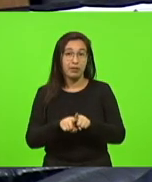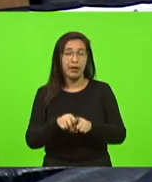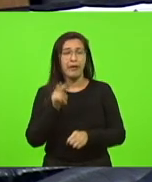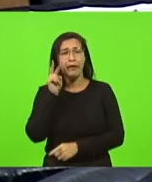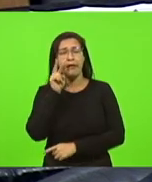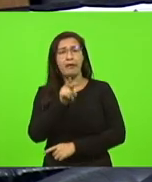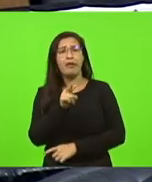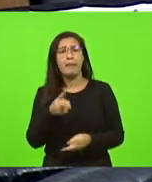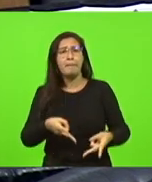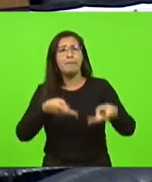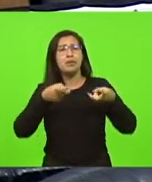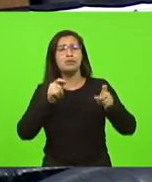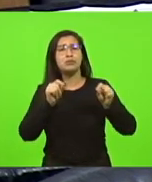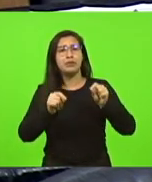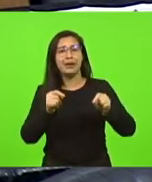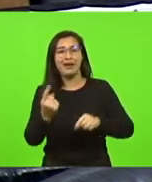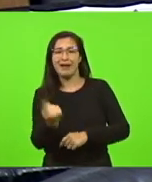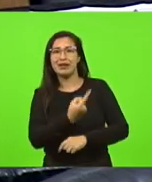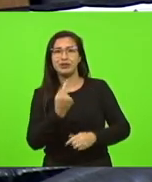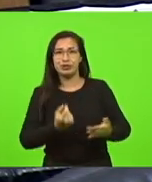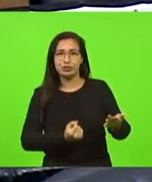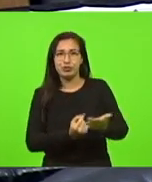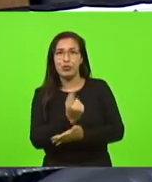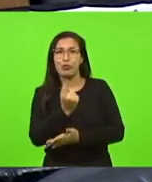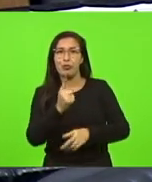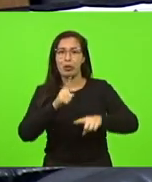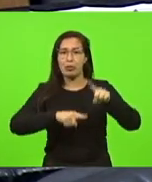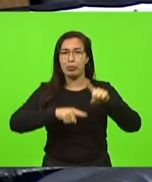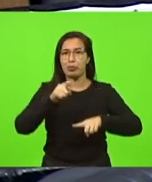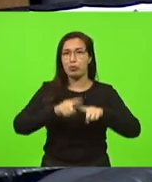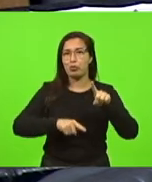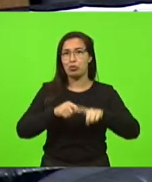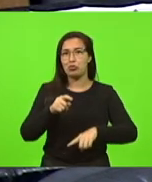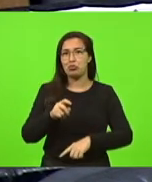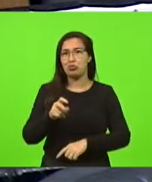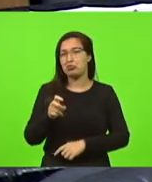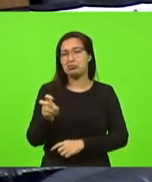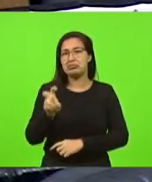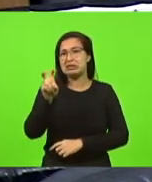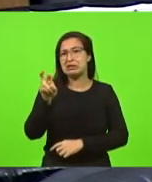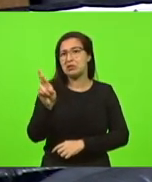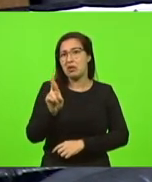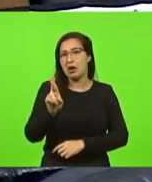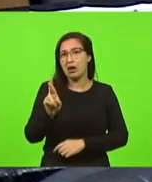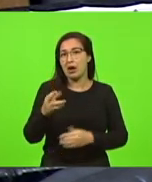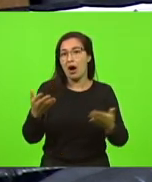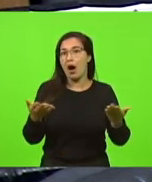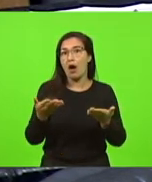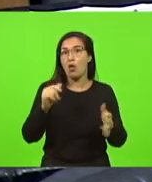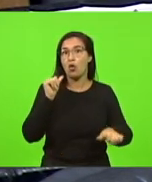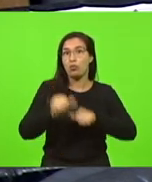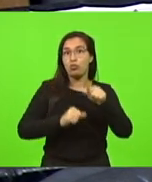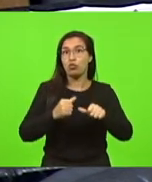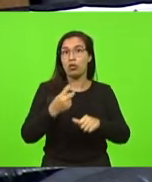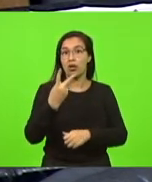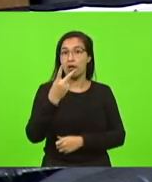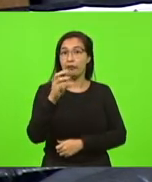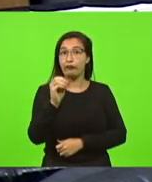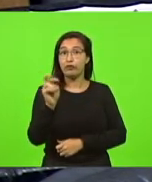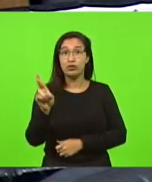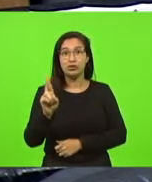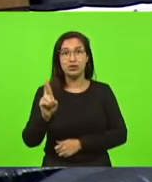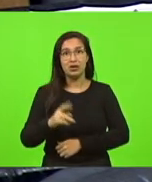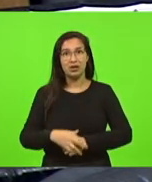que compramos produto por R$5, matéria-prima, nós chegamos a pagar R$20. Se fez